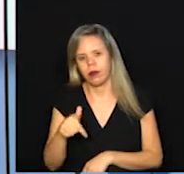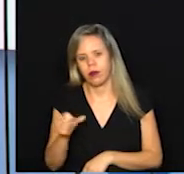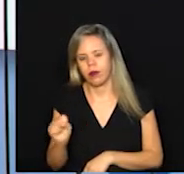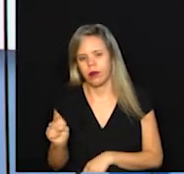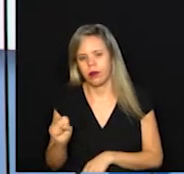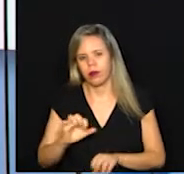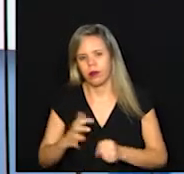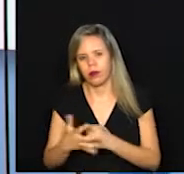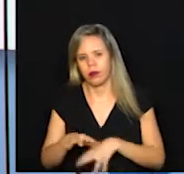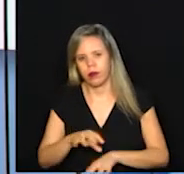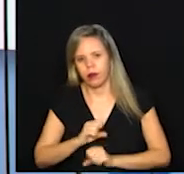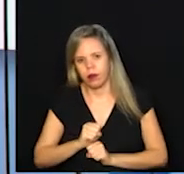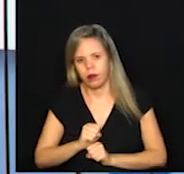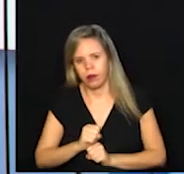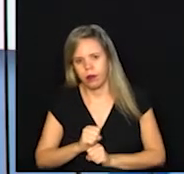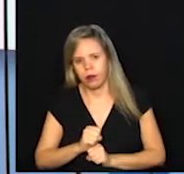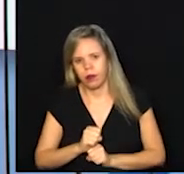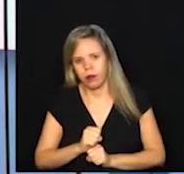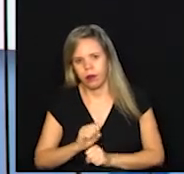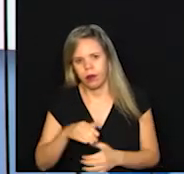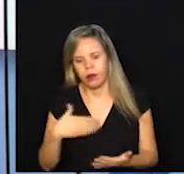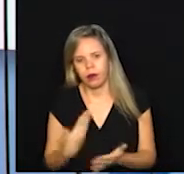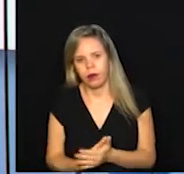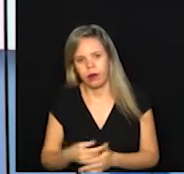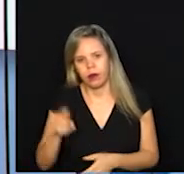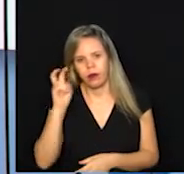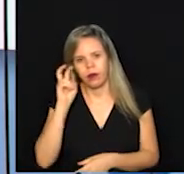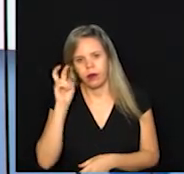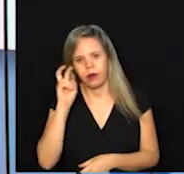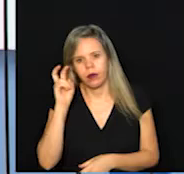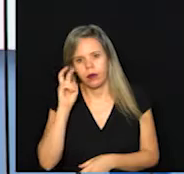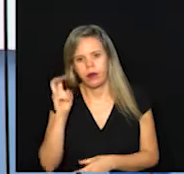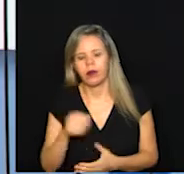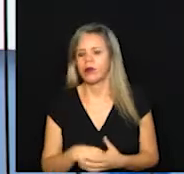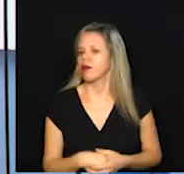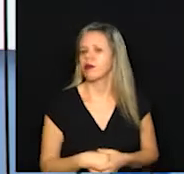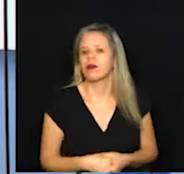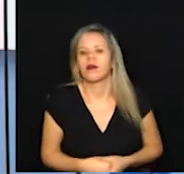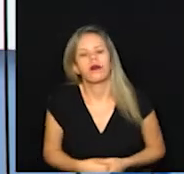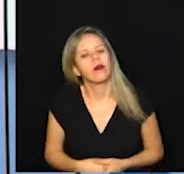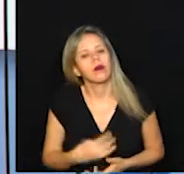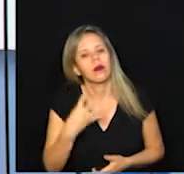14.590.678 casos da Covid-19. Até esta quinta-feira, são